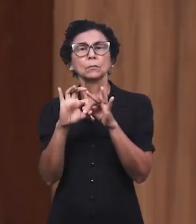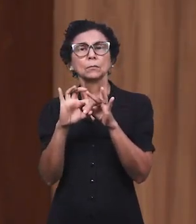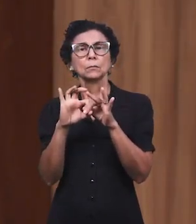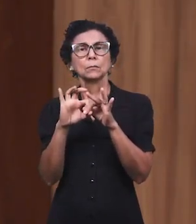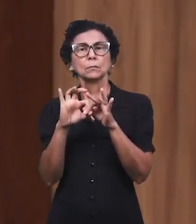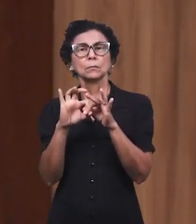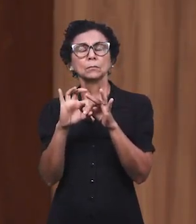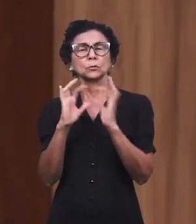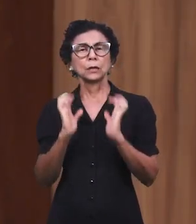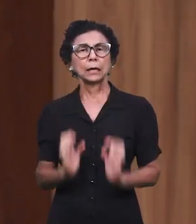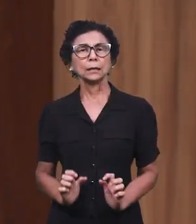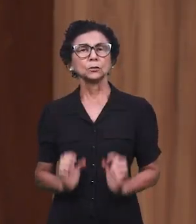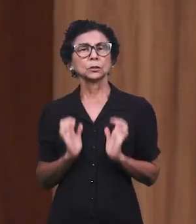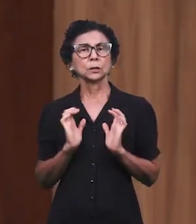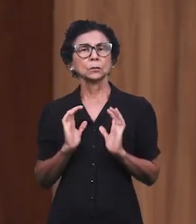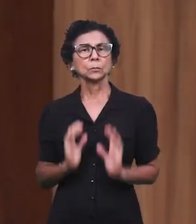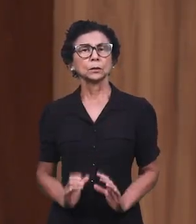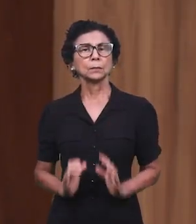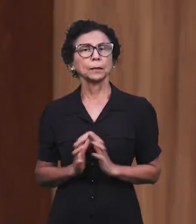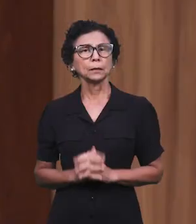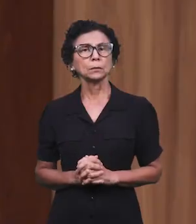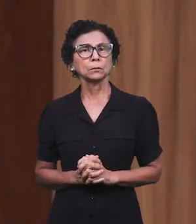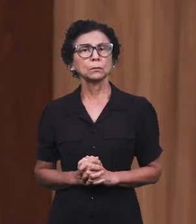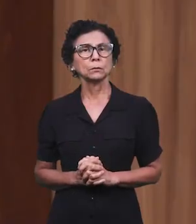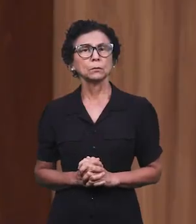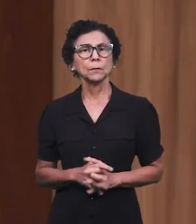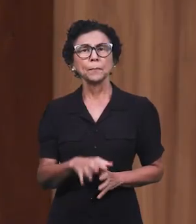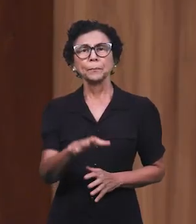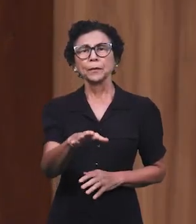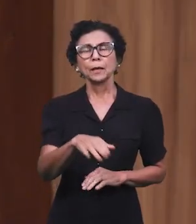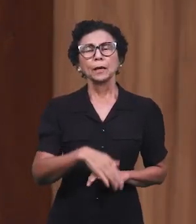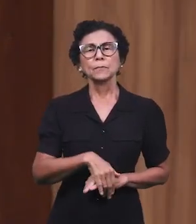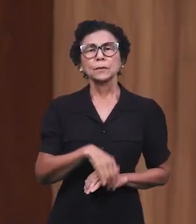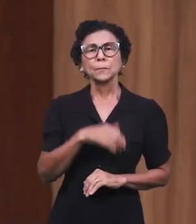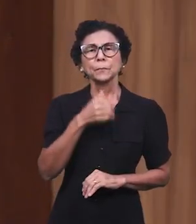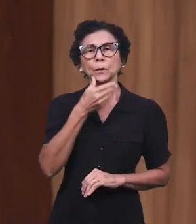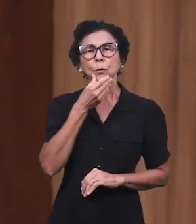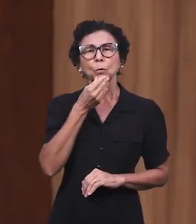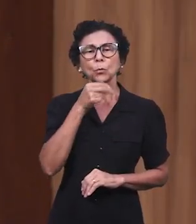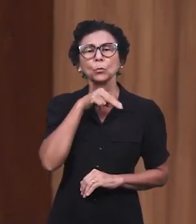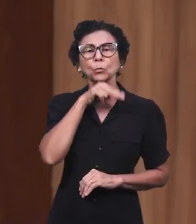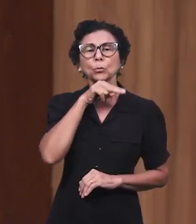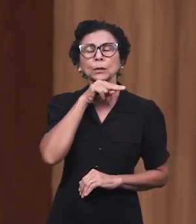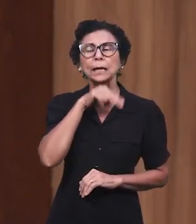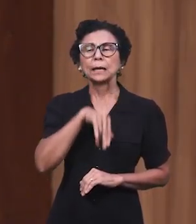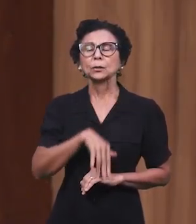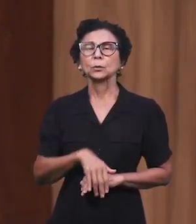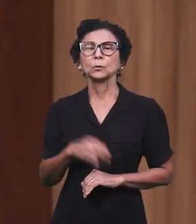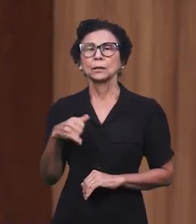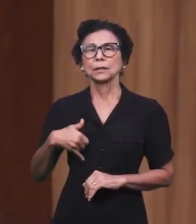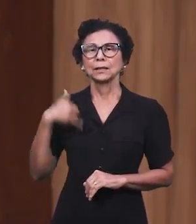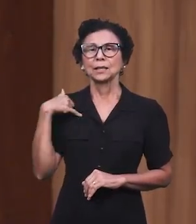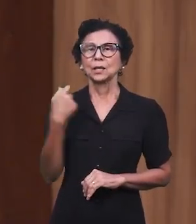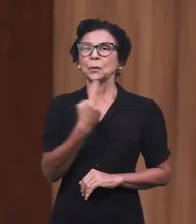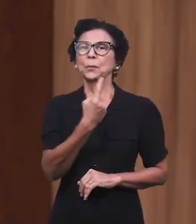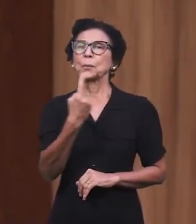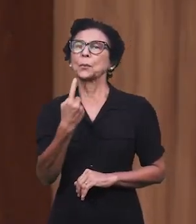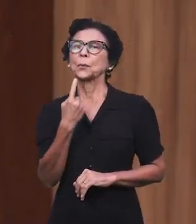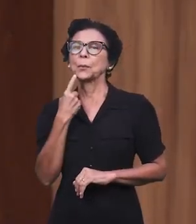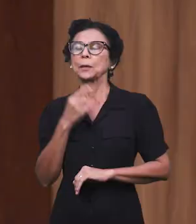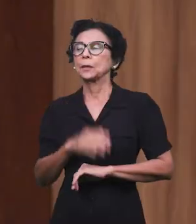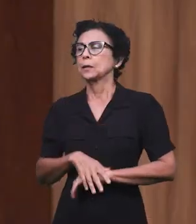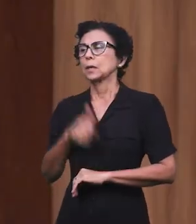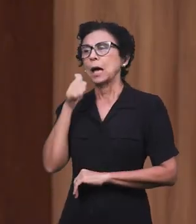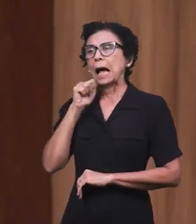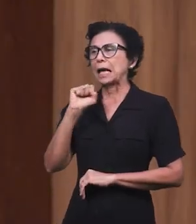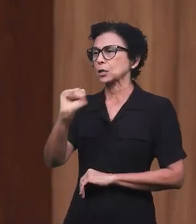de conviver. Você encontrar caso de um aniversário de um neto e dizer bem assim, não pode, a sogra não pode ir